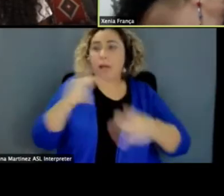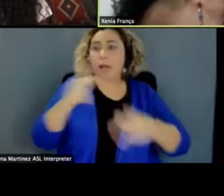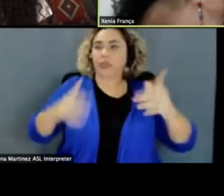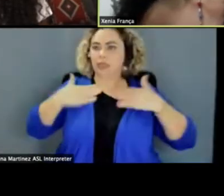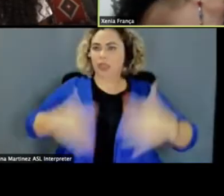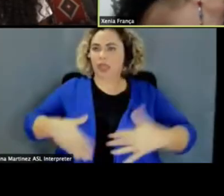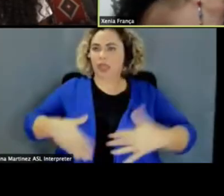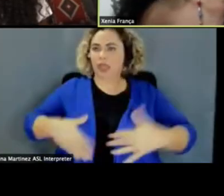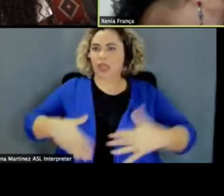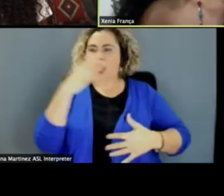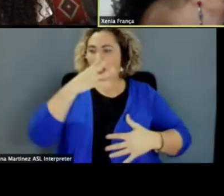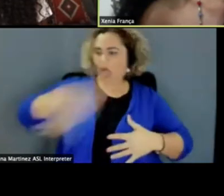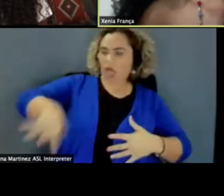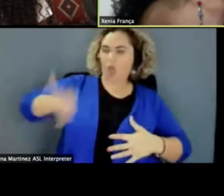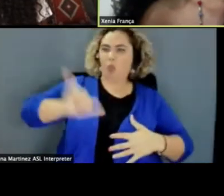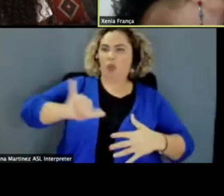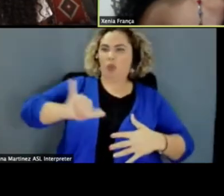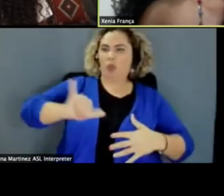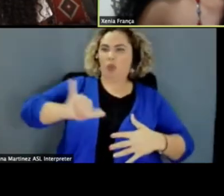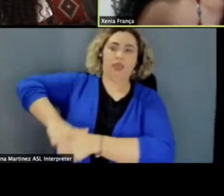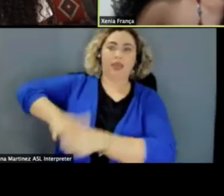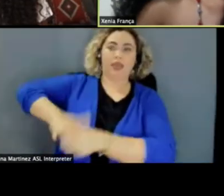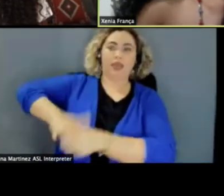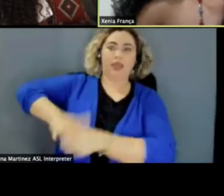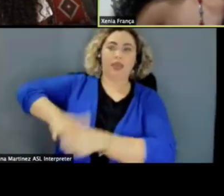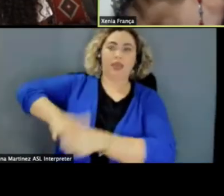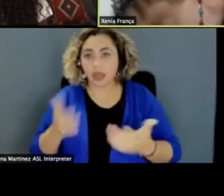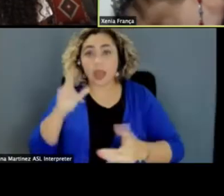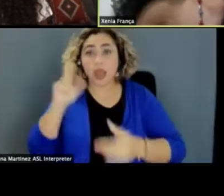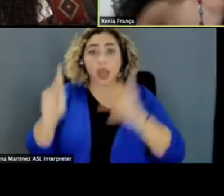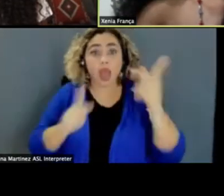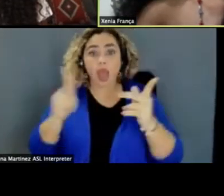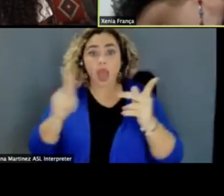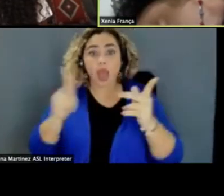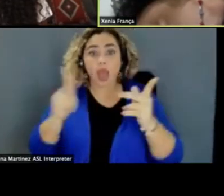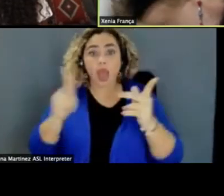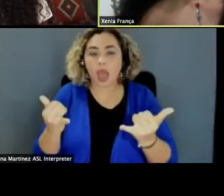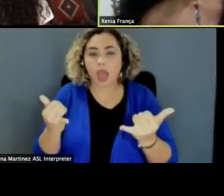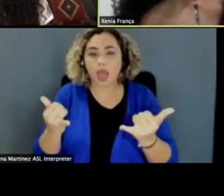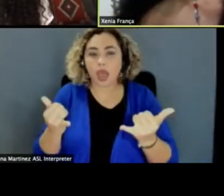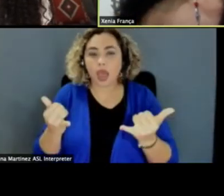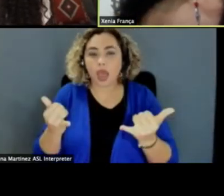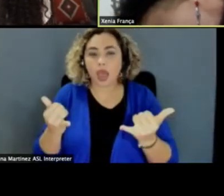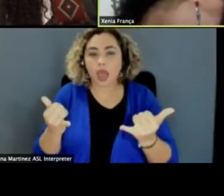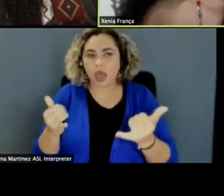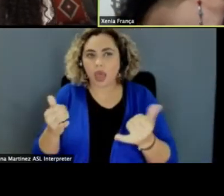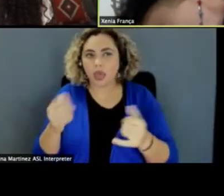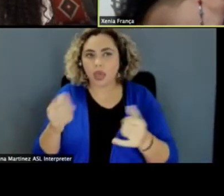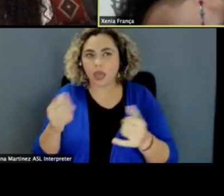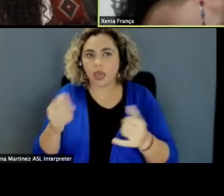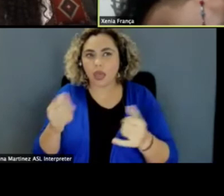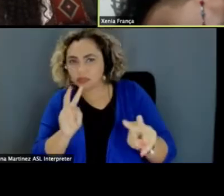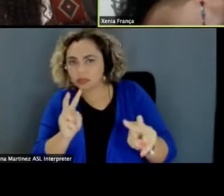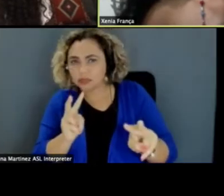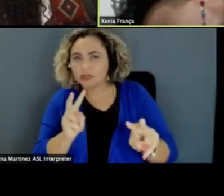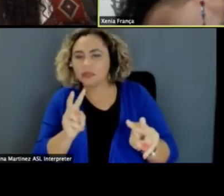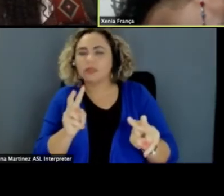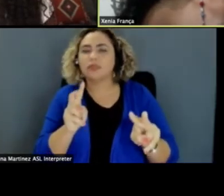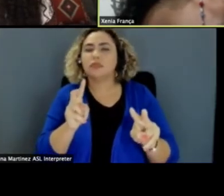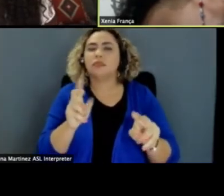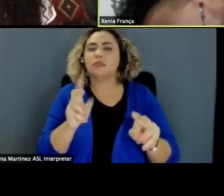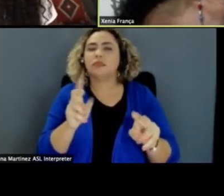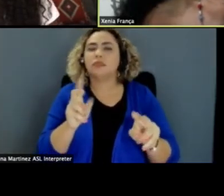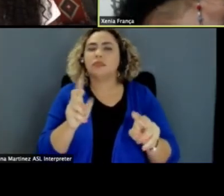Então, a gente está ainda na mira da bala, vivendo em